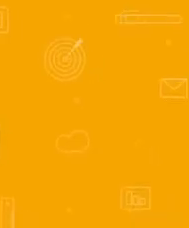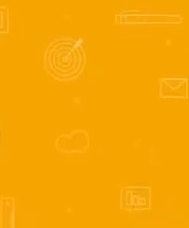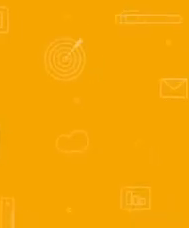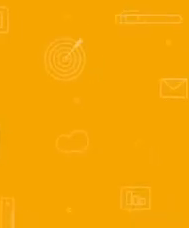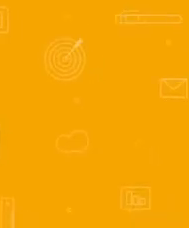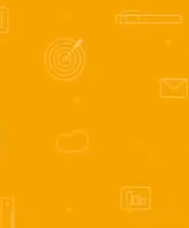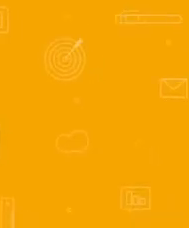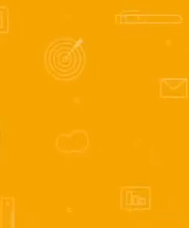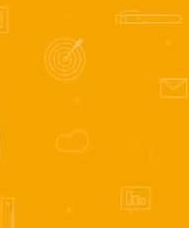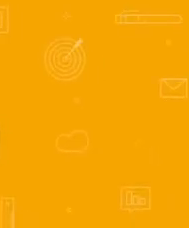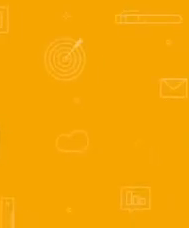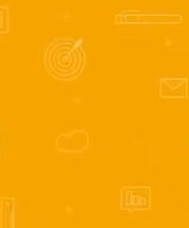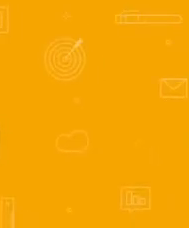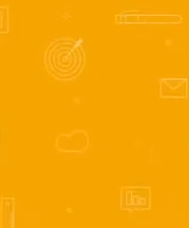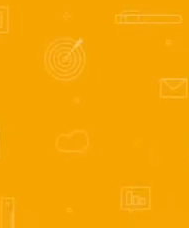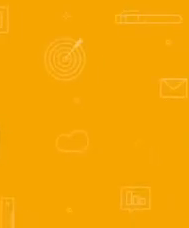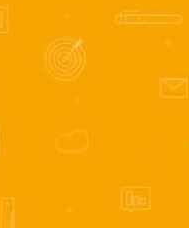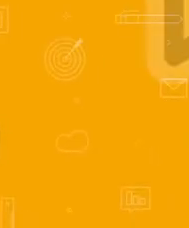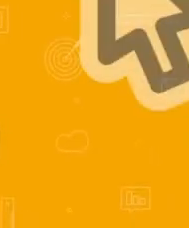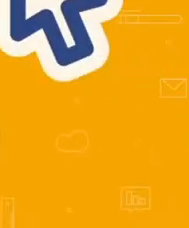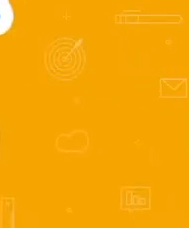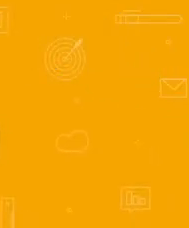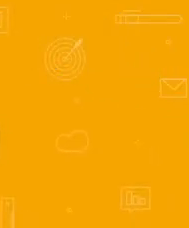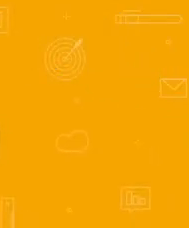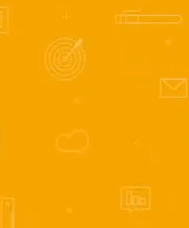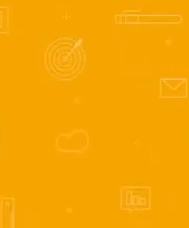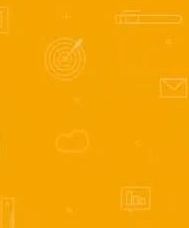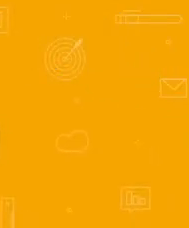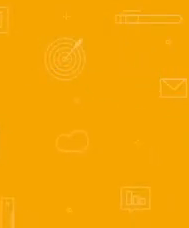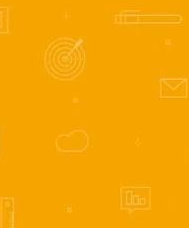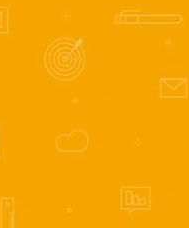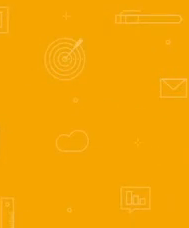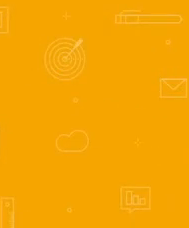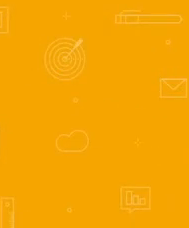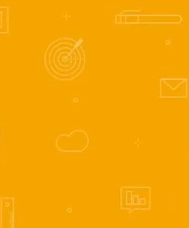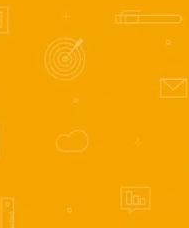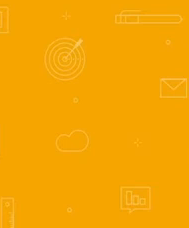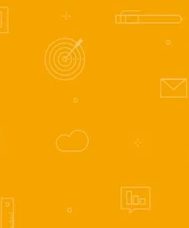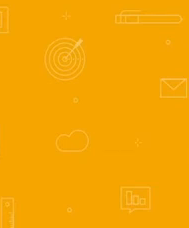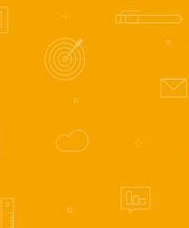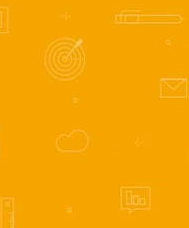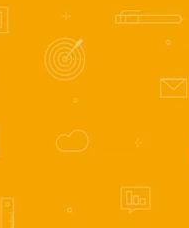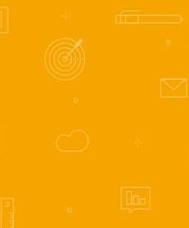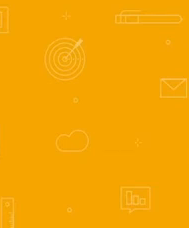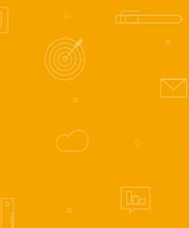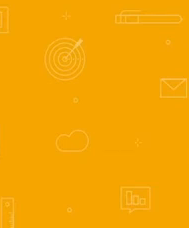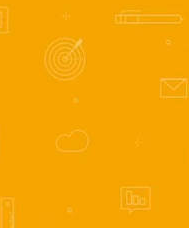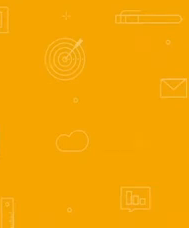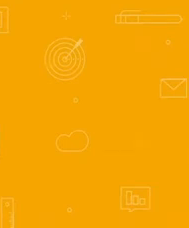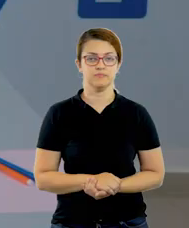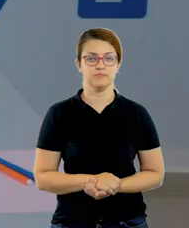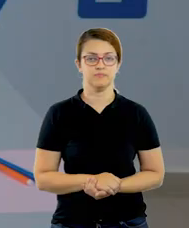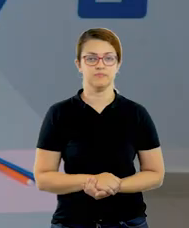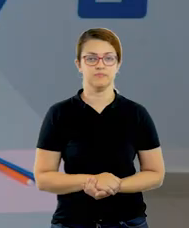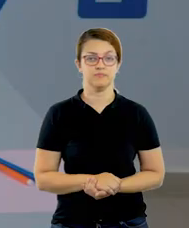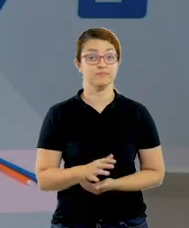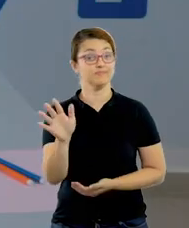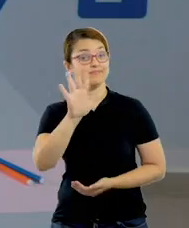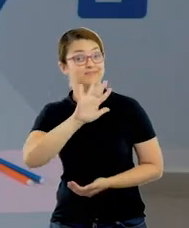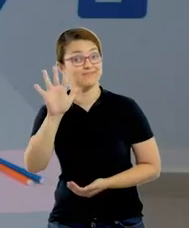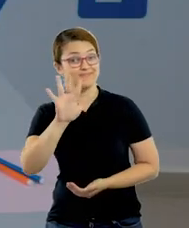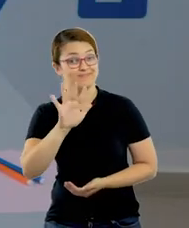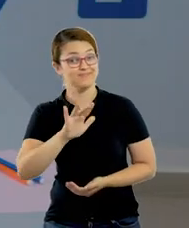e aí e aí o